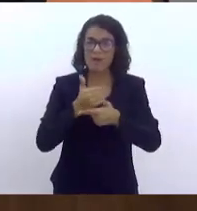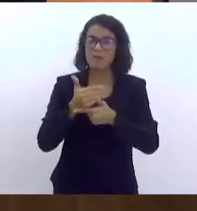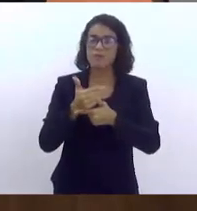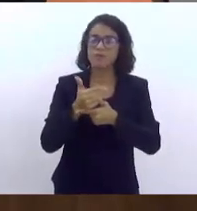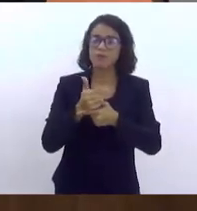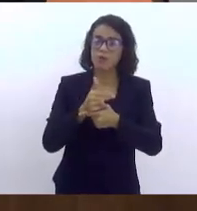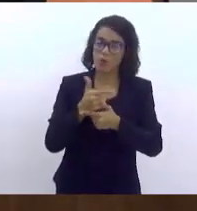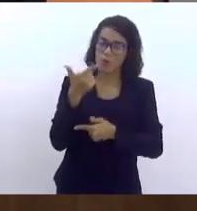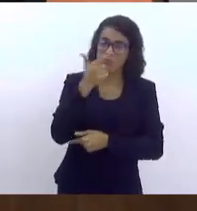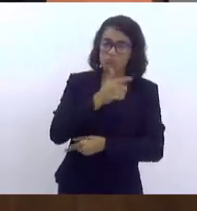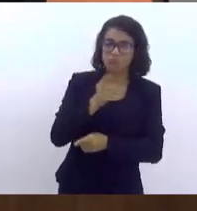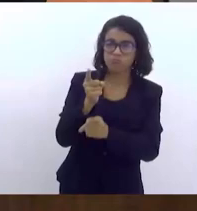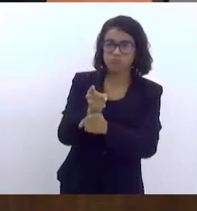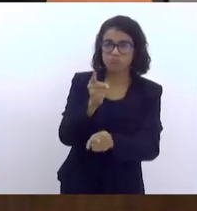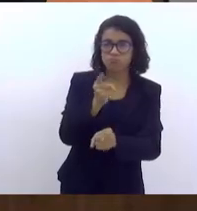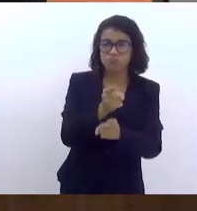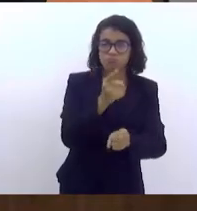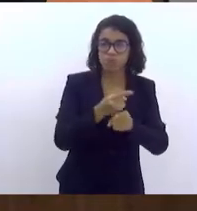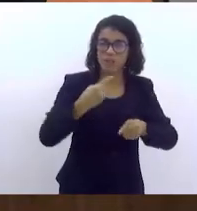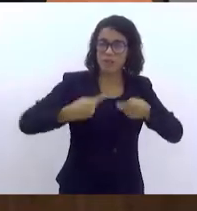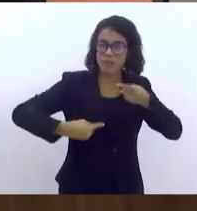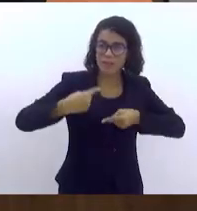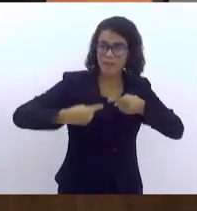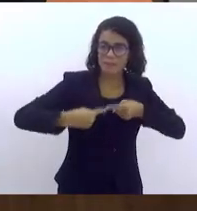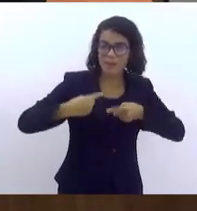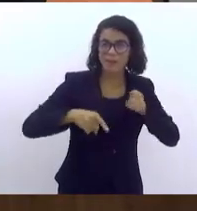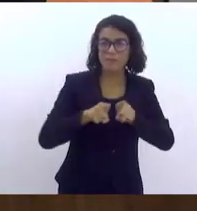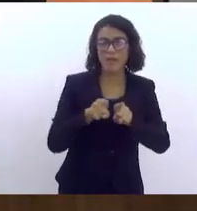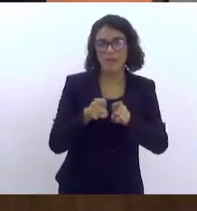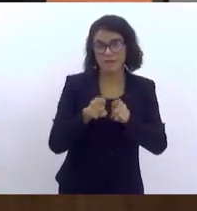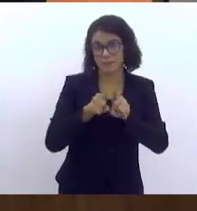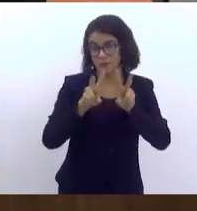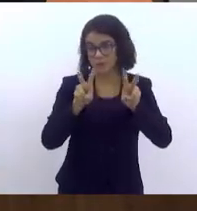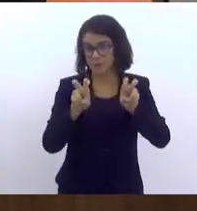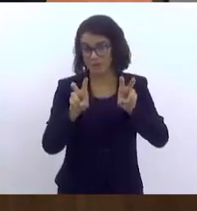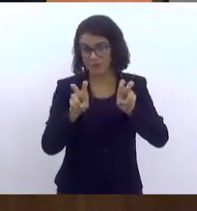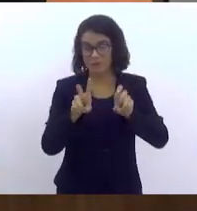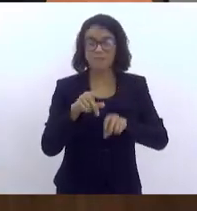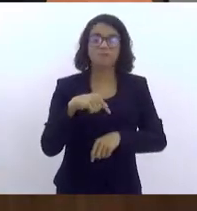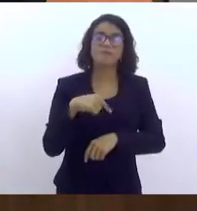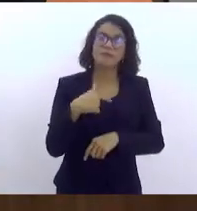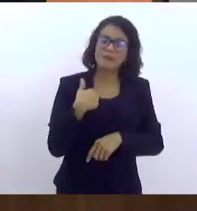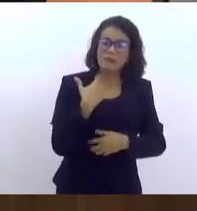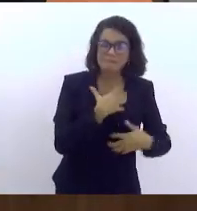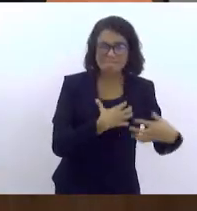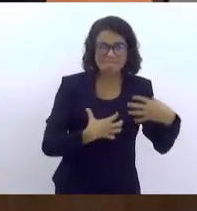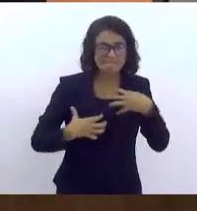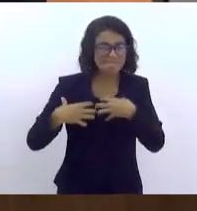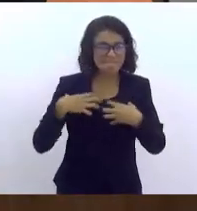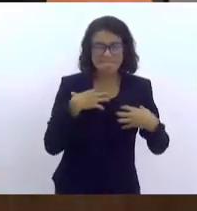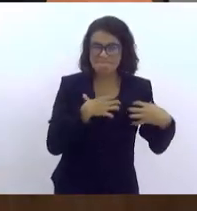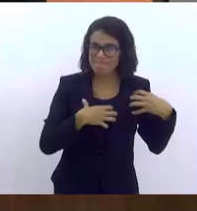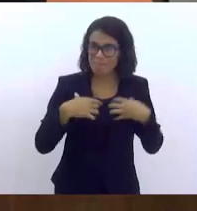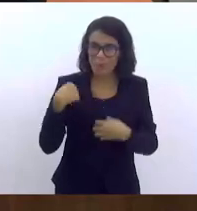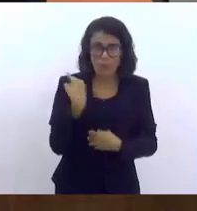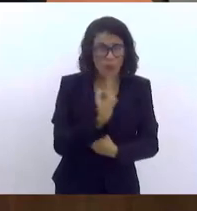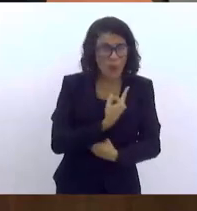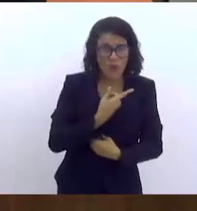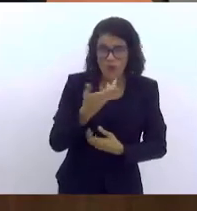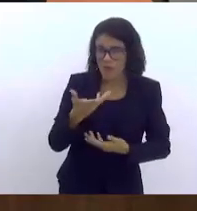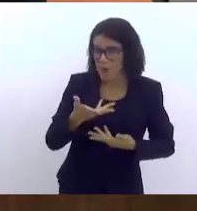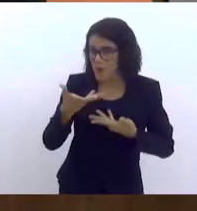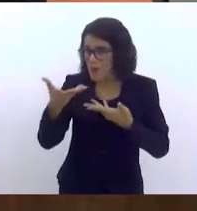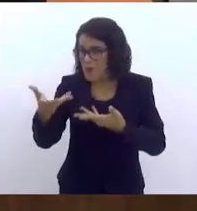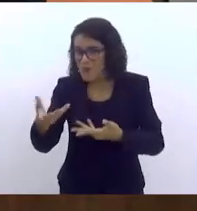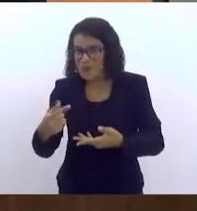do nosso diagnóstico nosso debate a discussão do tema e muito nos angústia que não fomos convidados